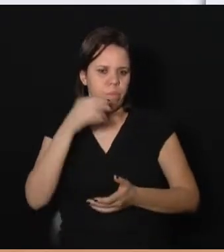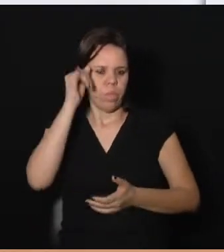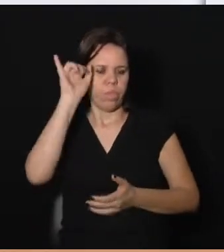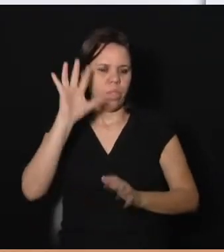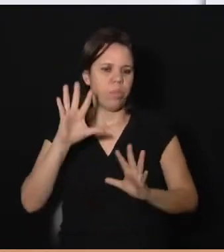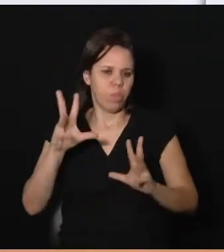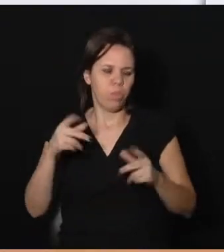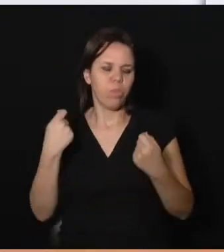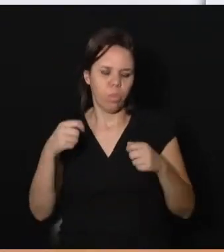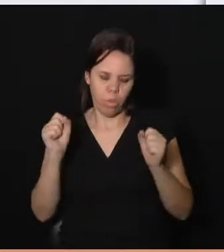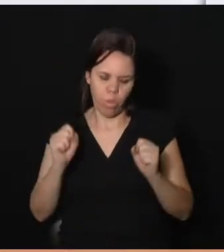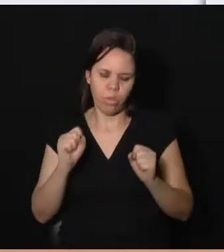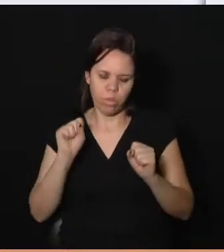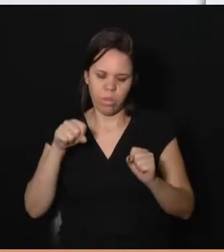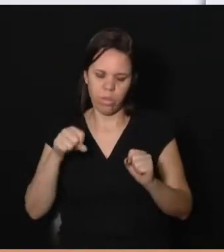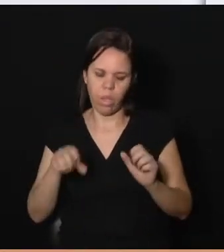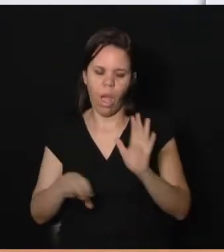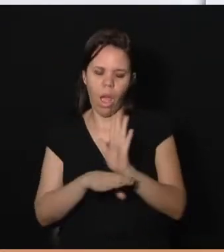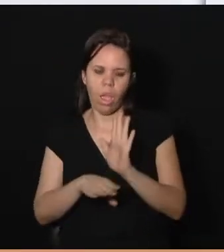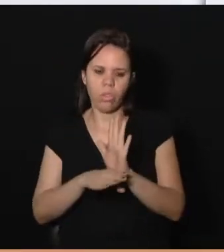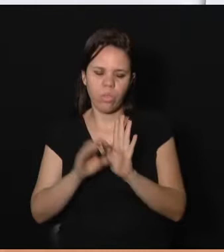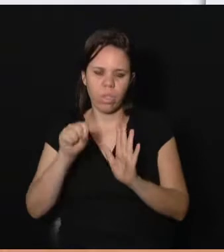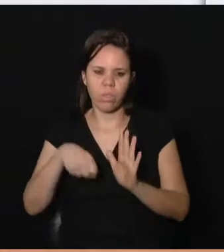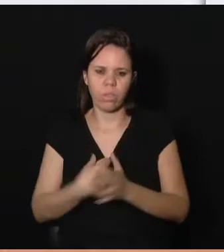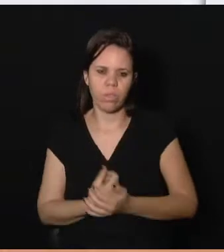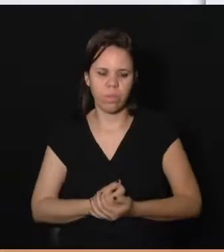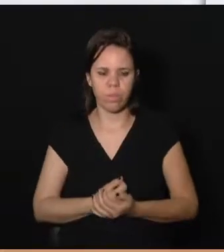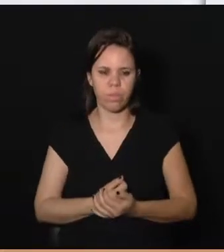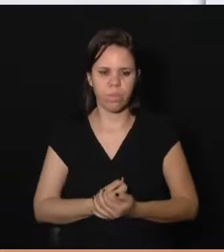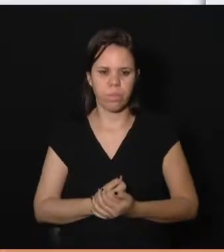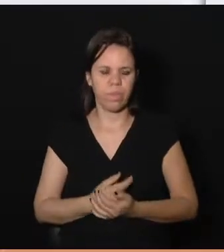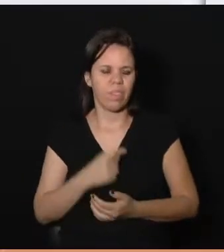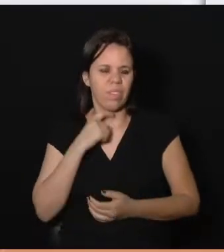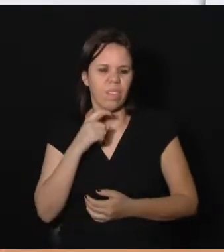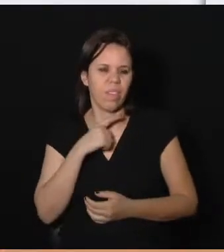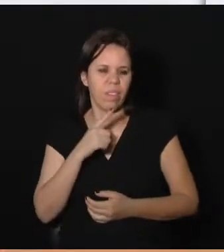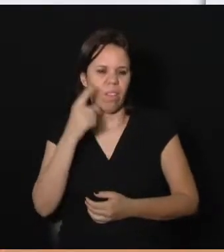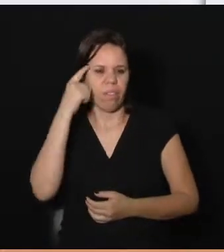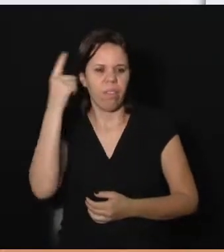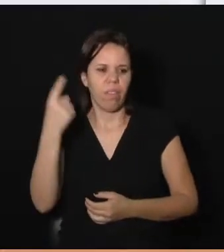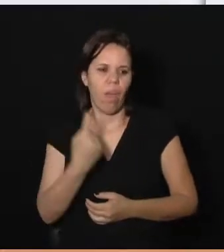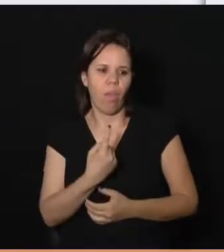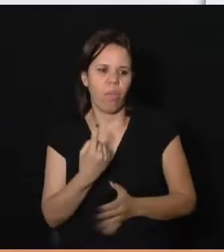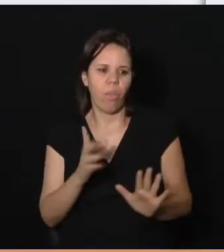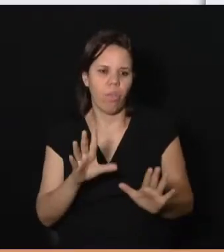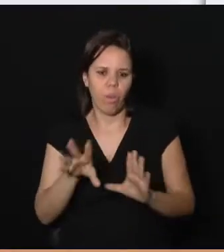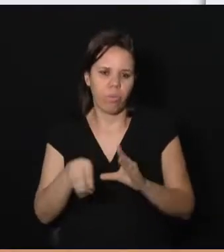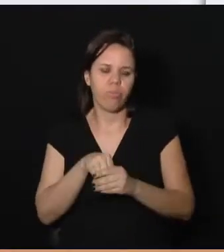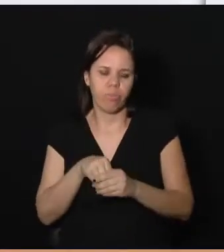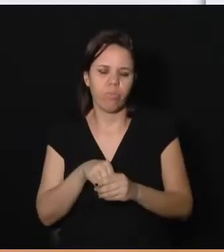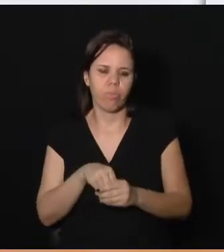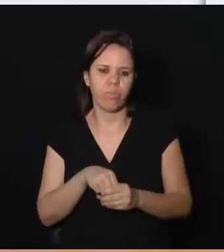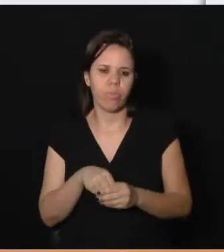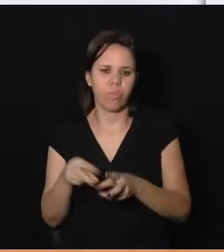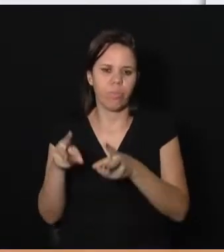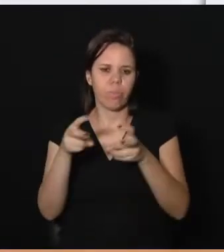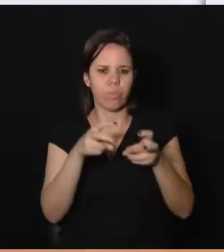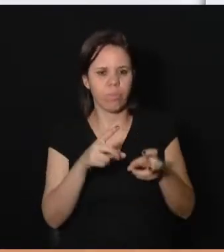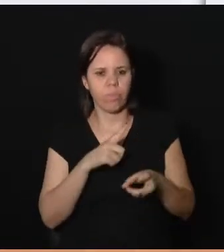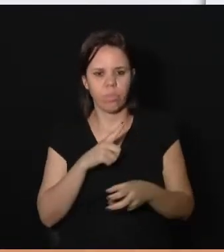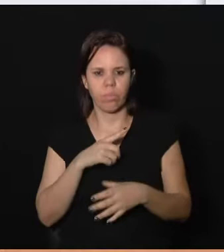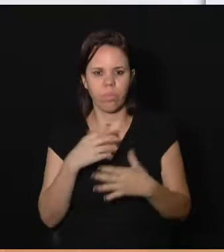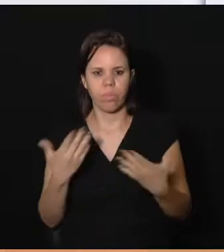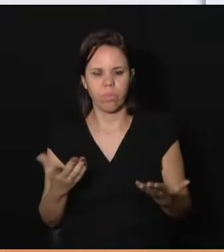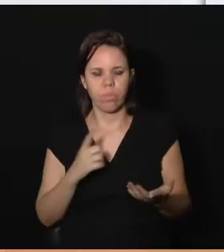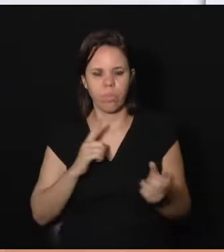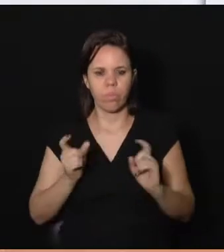que contribuir, né? Ninguém tem ideias de forma isolada que não possam congregar. E o que a gente viu é quando há essa